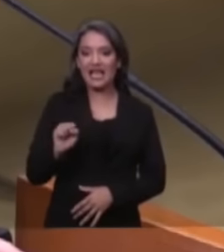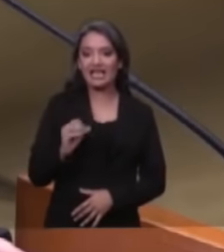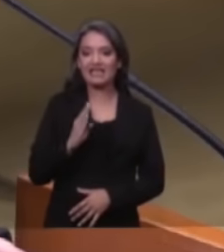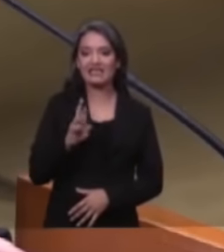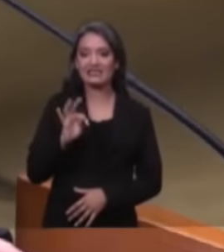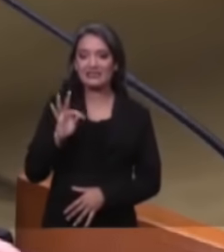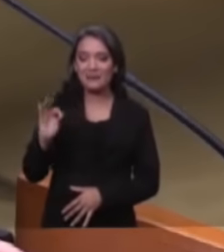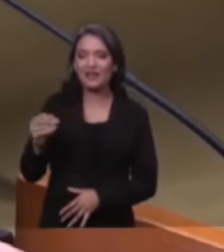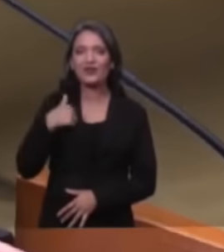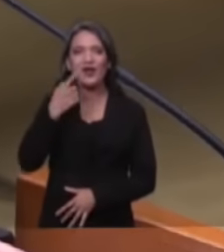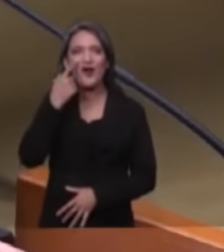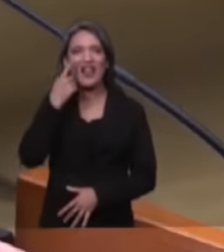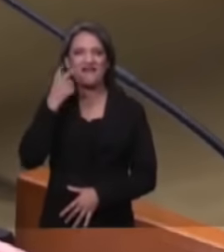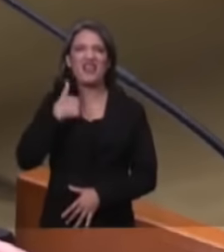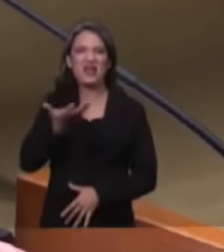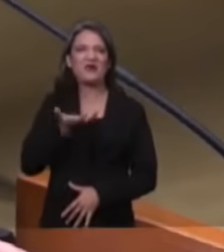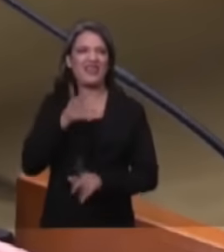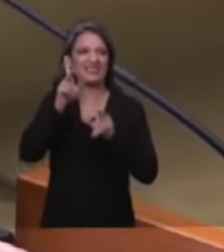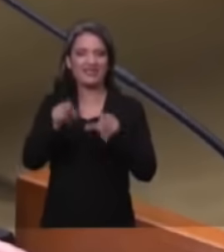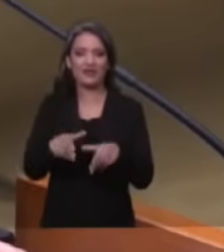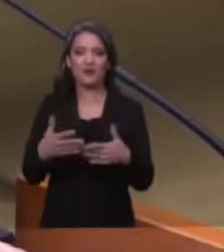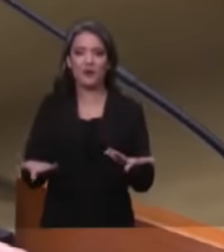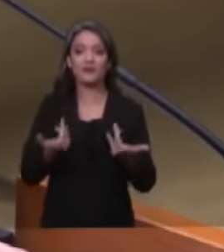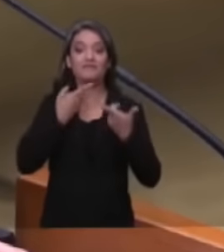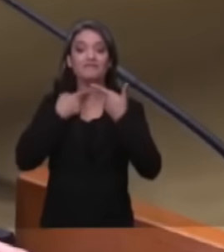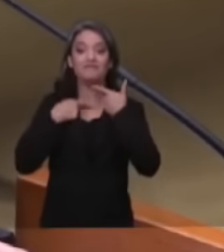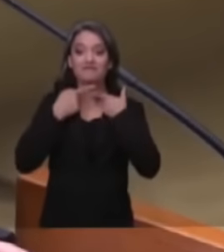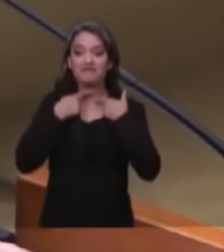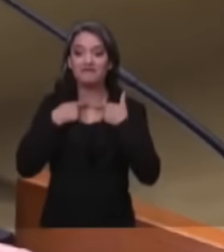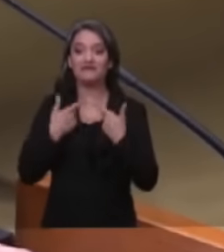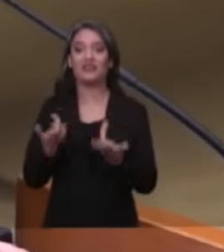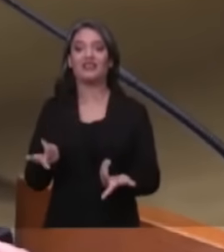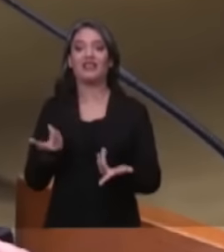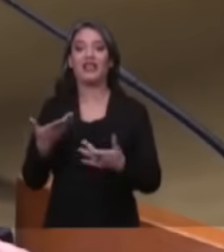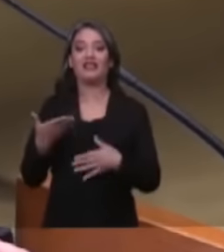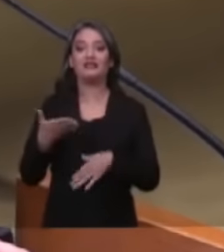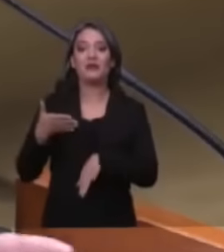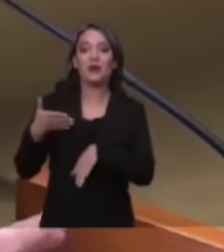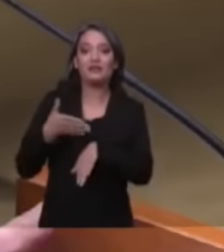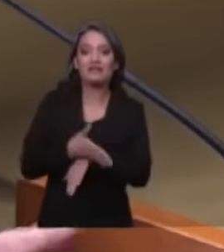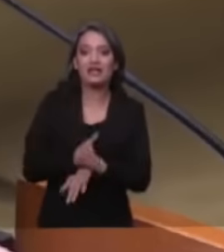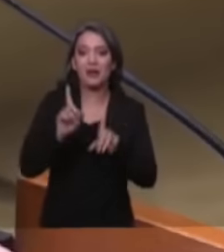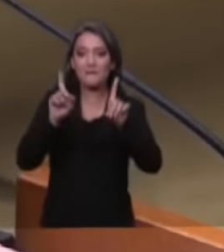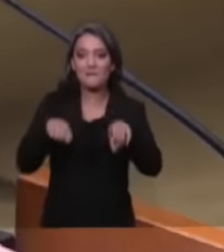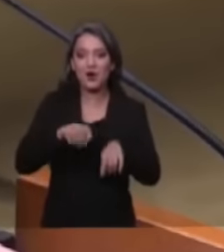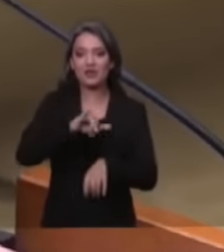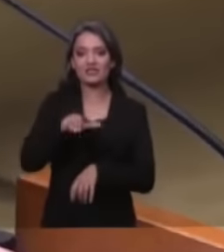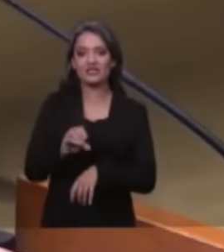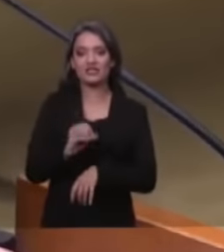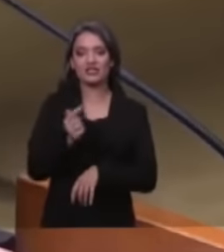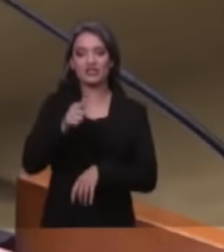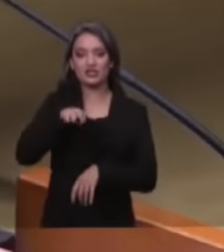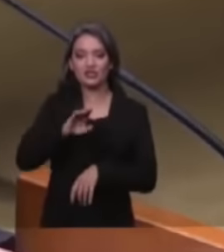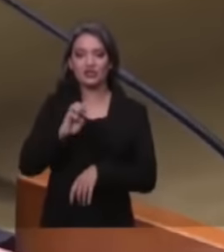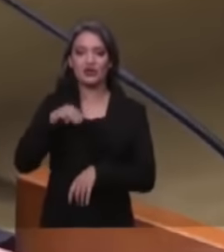ter financiado os atos de 8 de janeiro, também fez ataques. Ontem esse advogado e